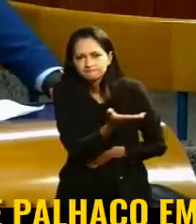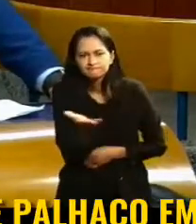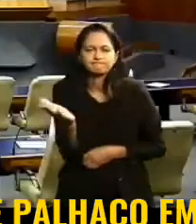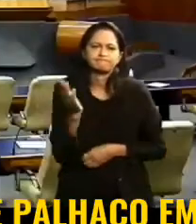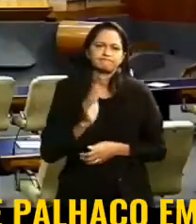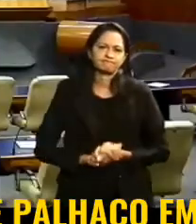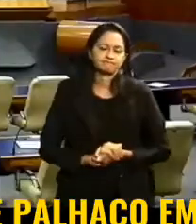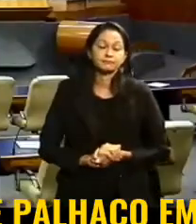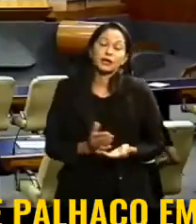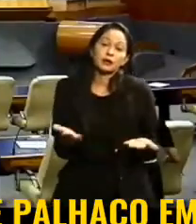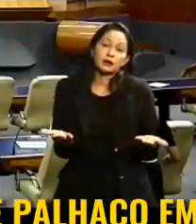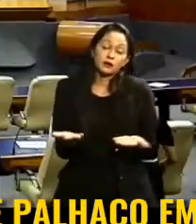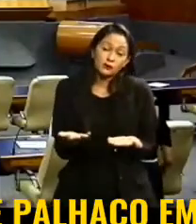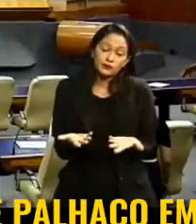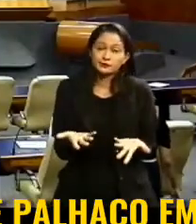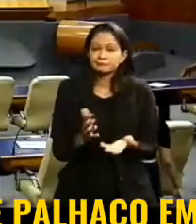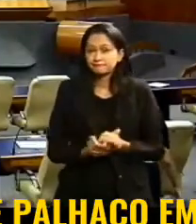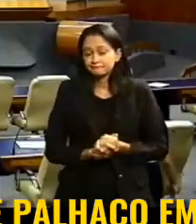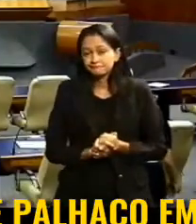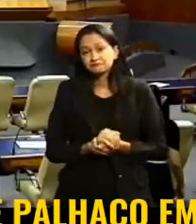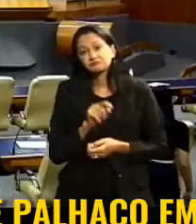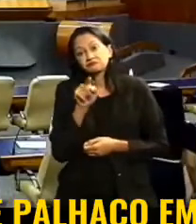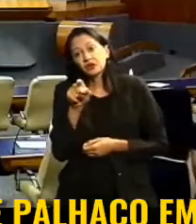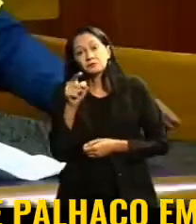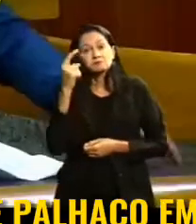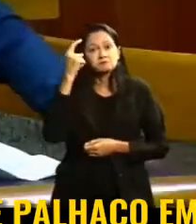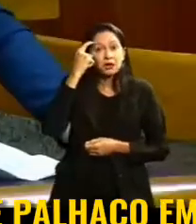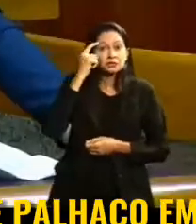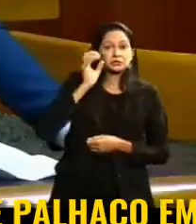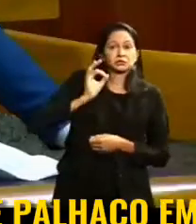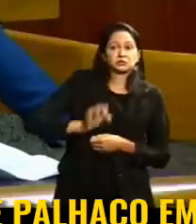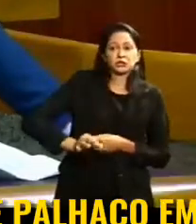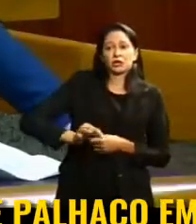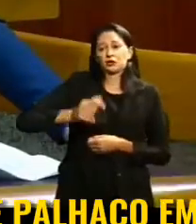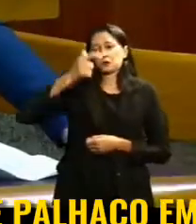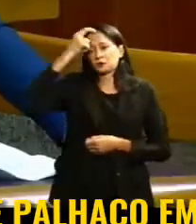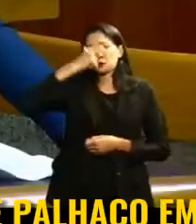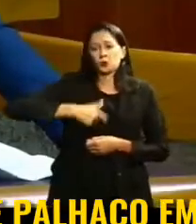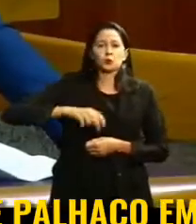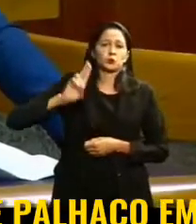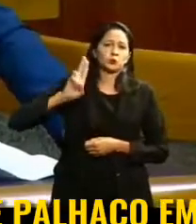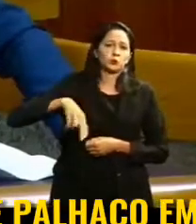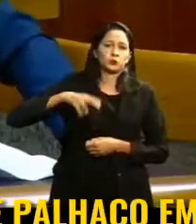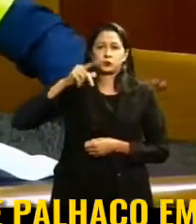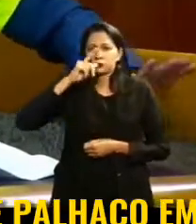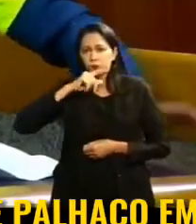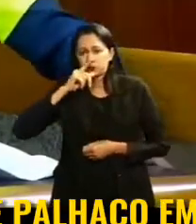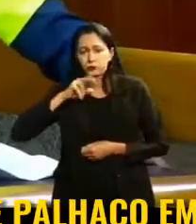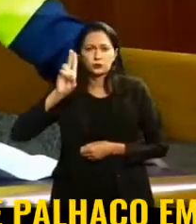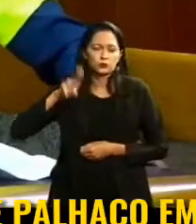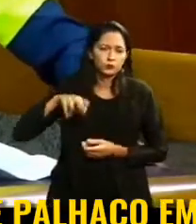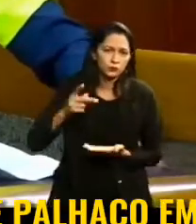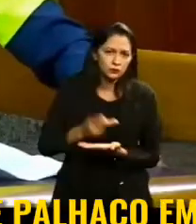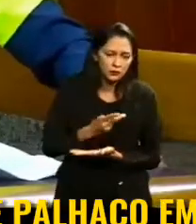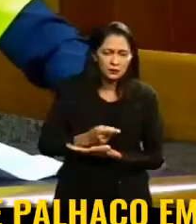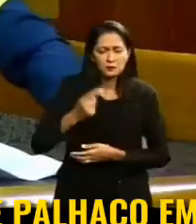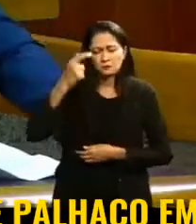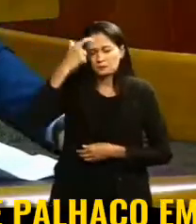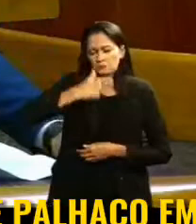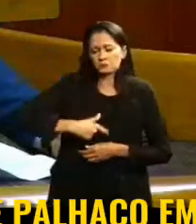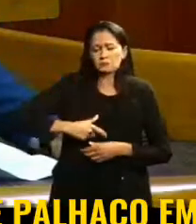vocês. Agora, você que acha que é dono da verdade, que nunca errou na vida, que é a melhor pessoa do